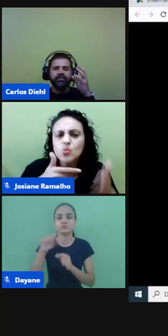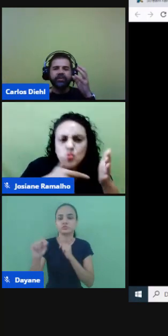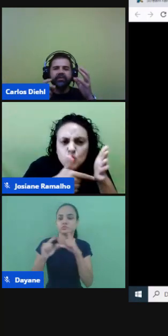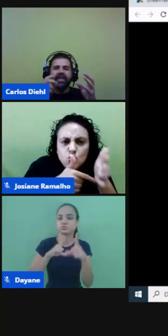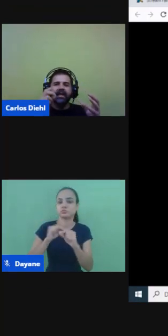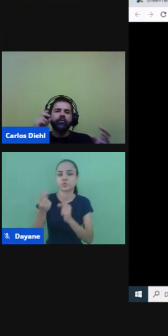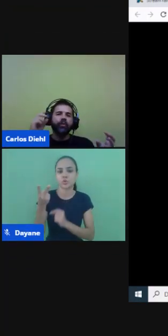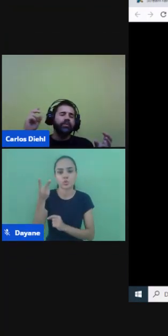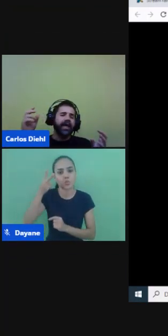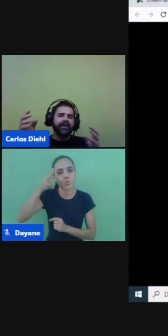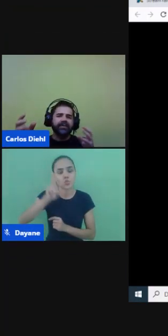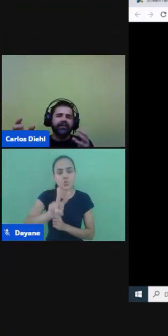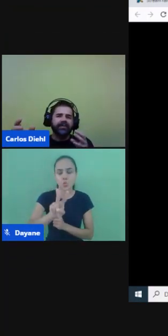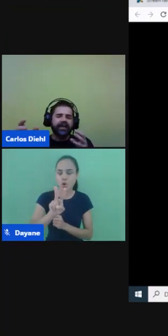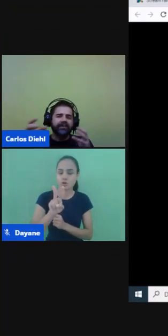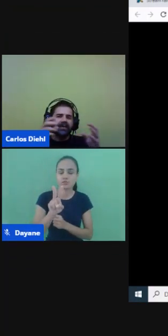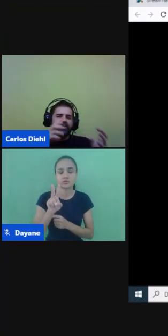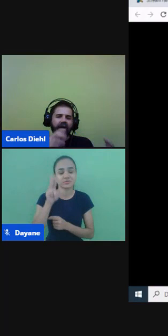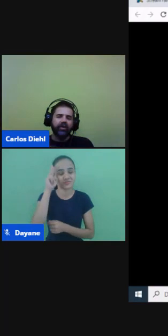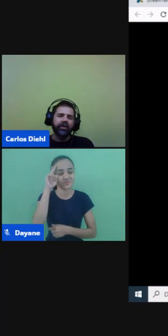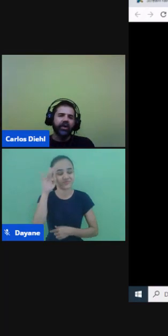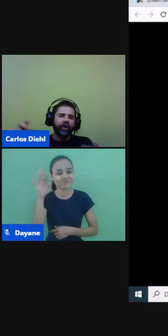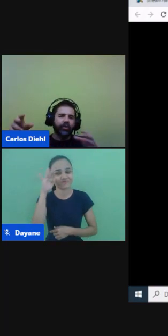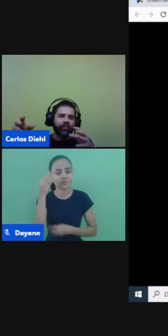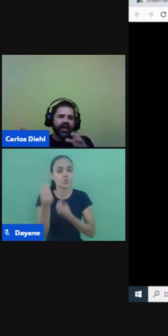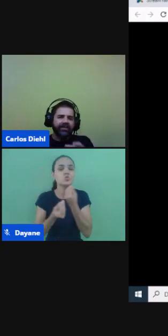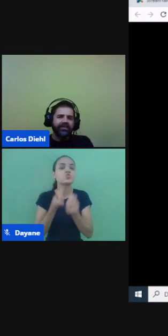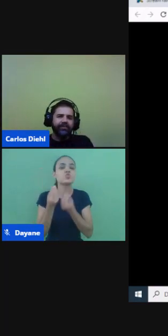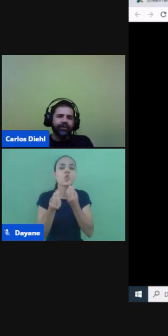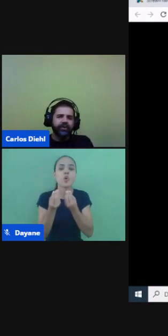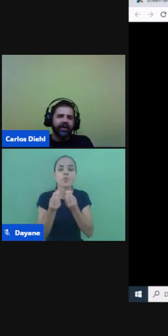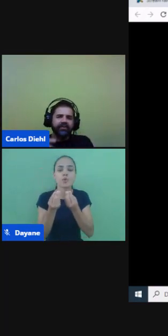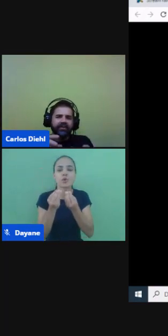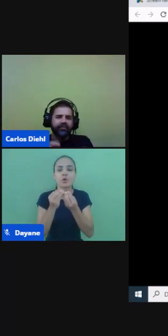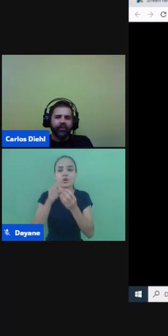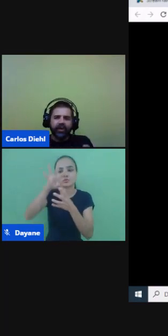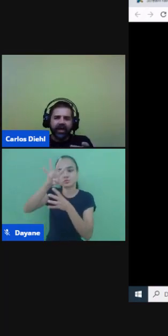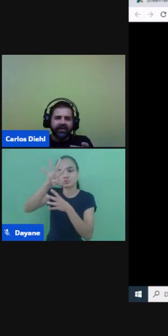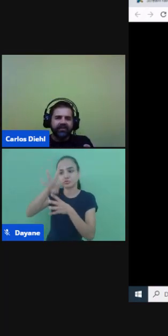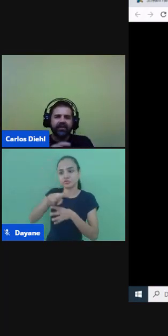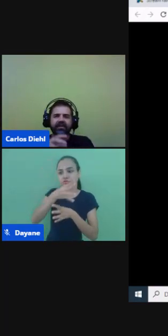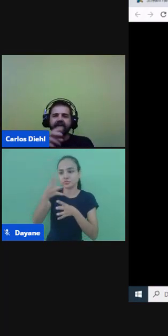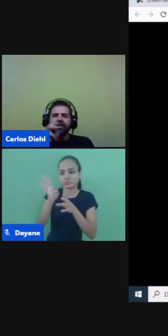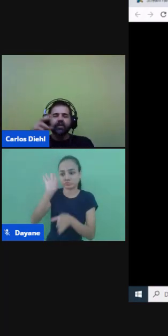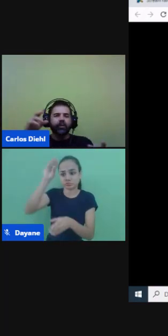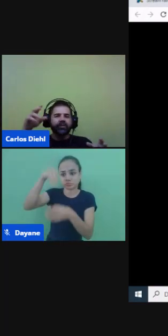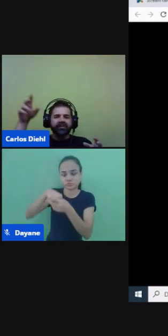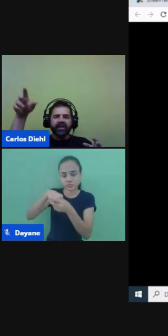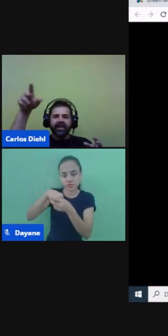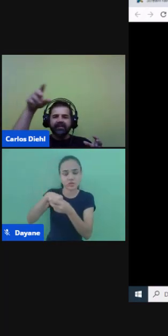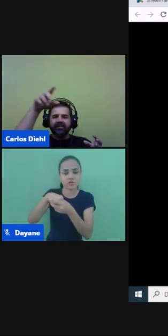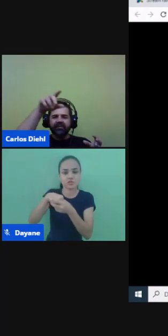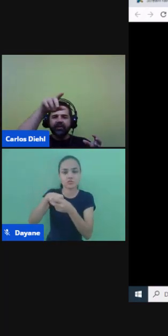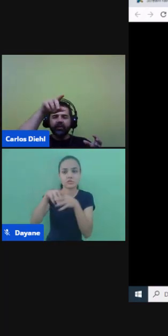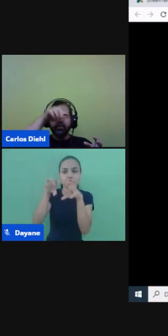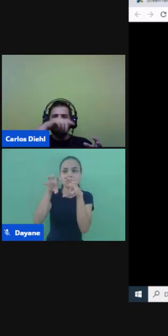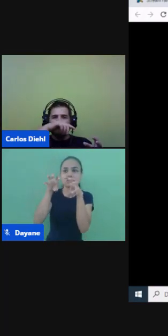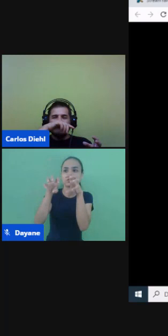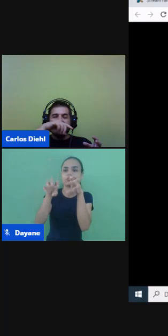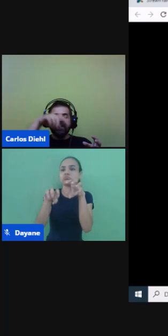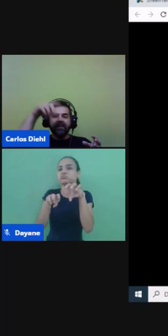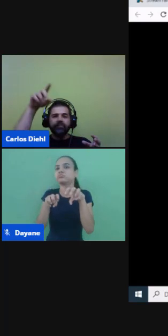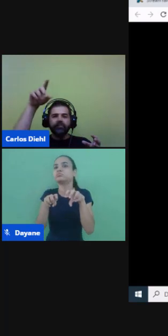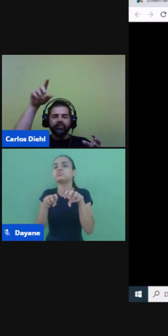imaginando o ponto de vista dela, como que ela estava dentro da jaula, como que ela se virou na floresta, como que ela se